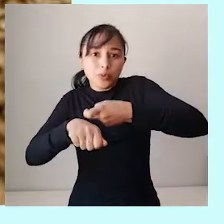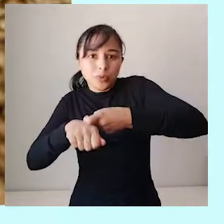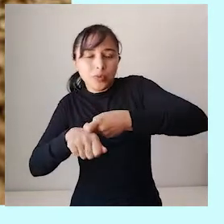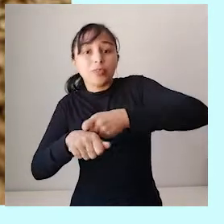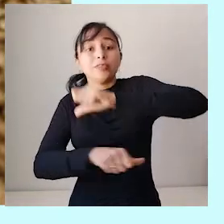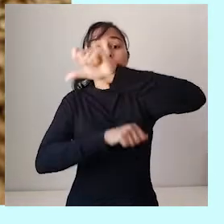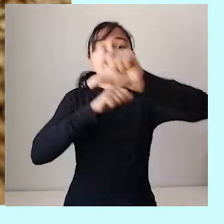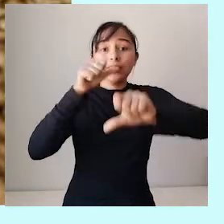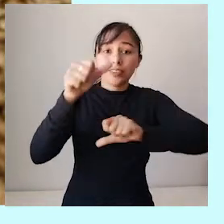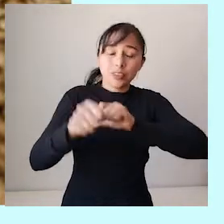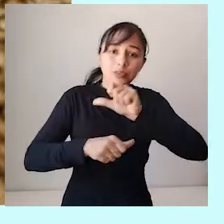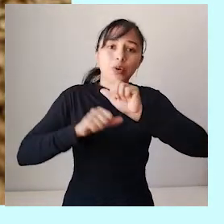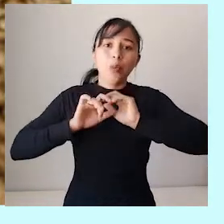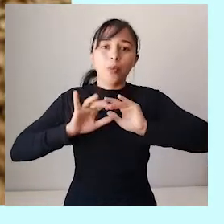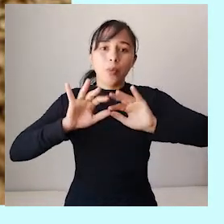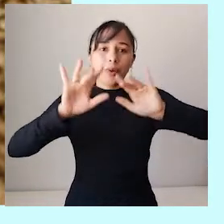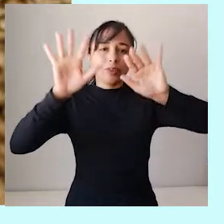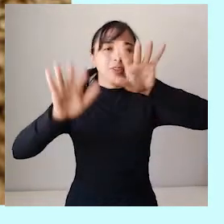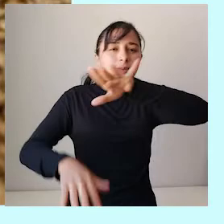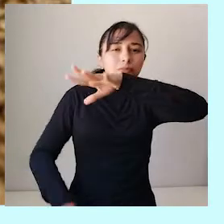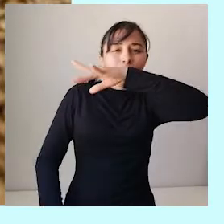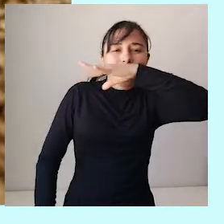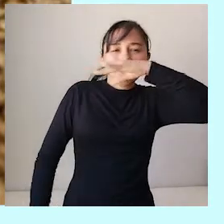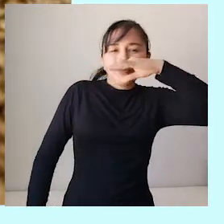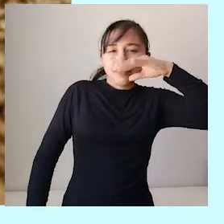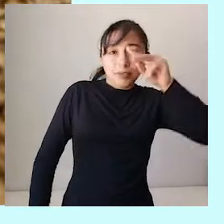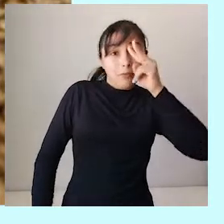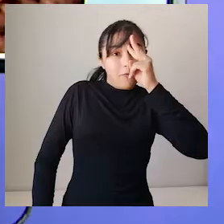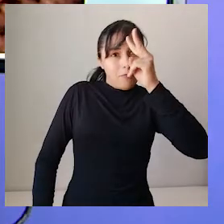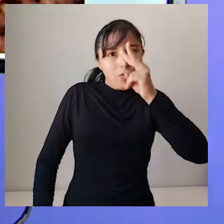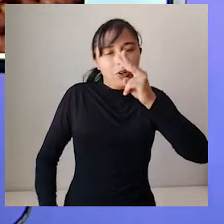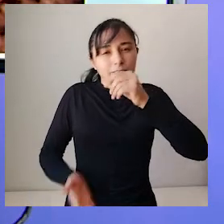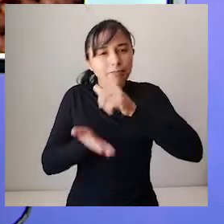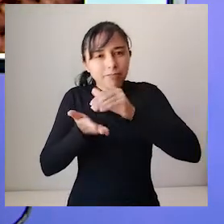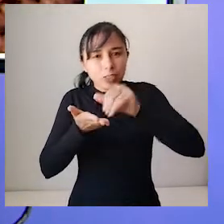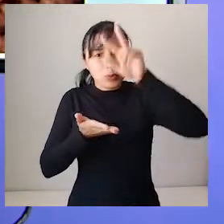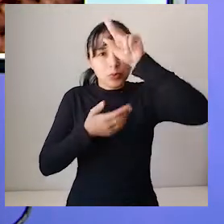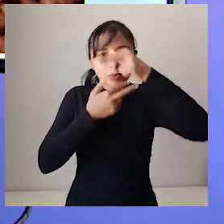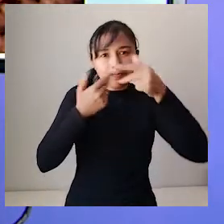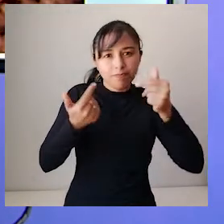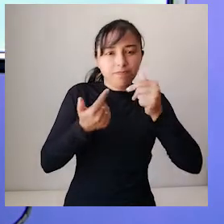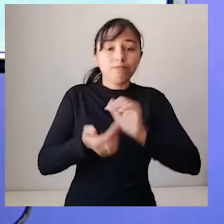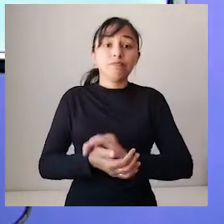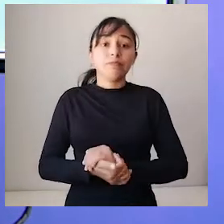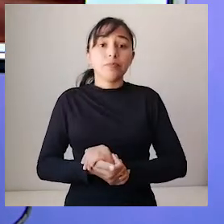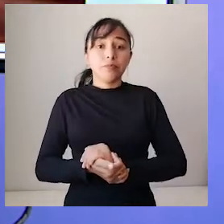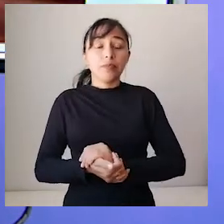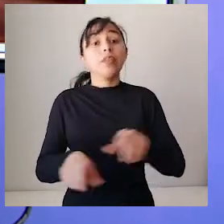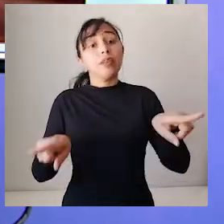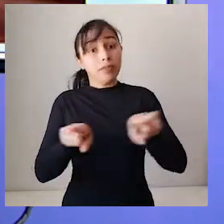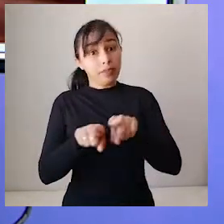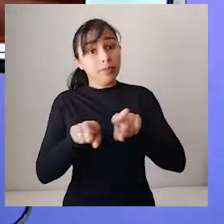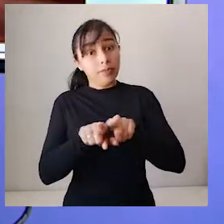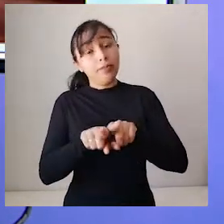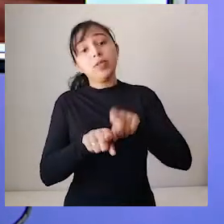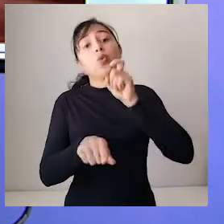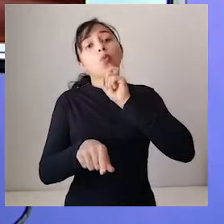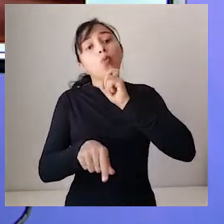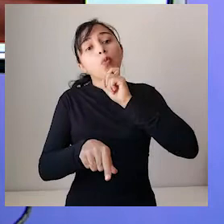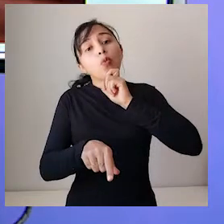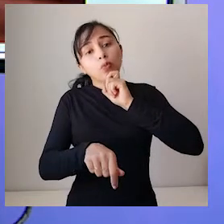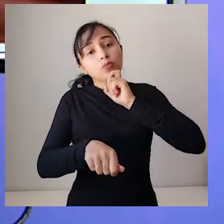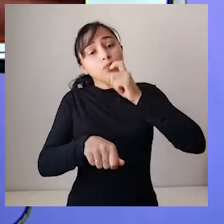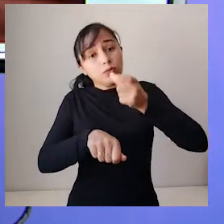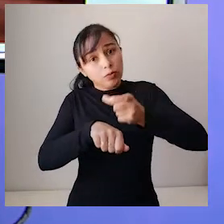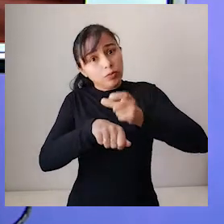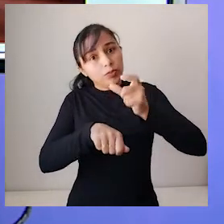liberando uma essência que afasta os micro-organismos. Também é o mesmo caso do gelo seco, que está